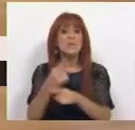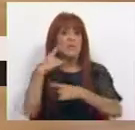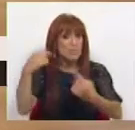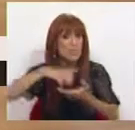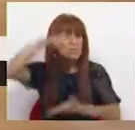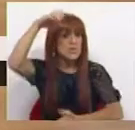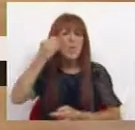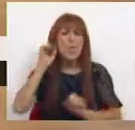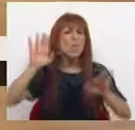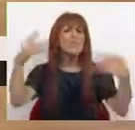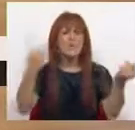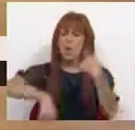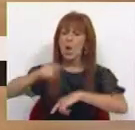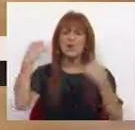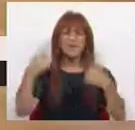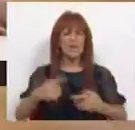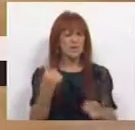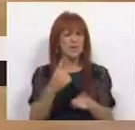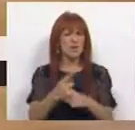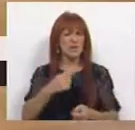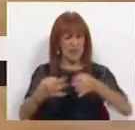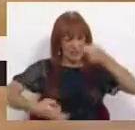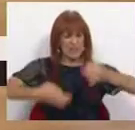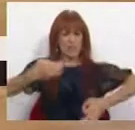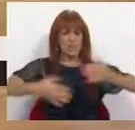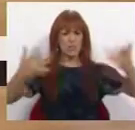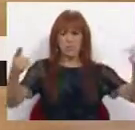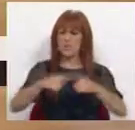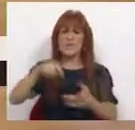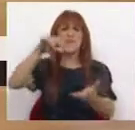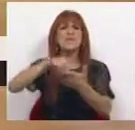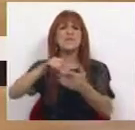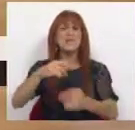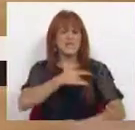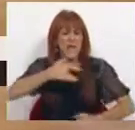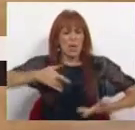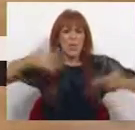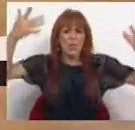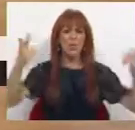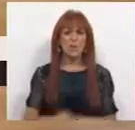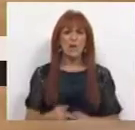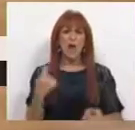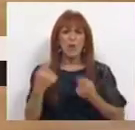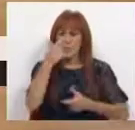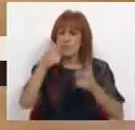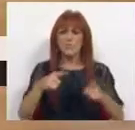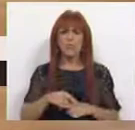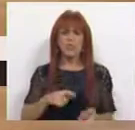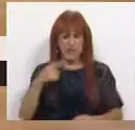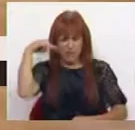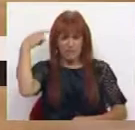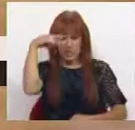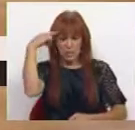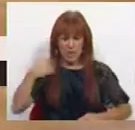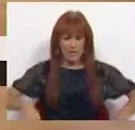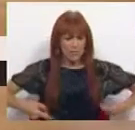públicos? Como é que é possível que nós tenhamos ainda tribunais, centros de saúde, onde determinadas pessoas com